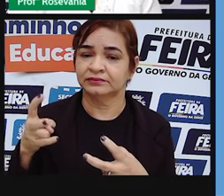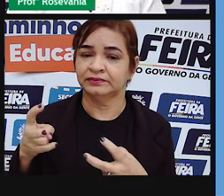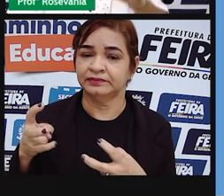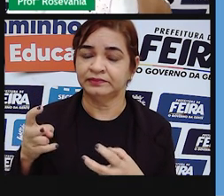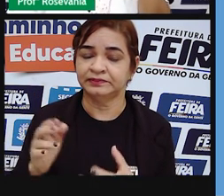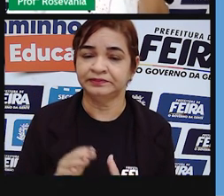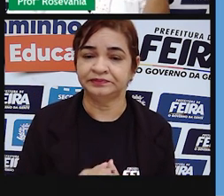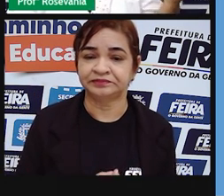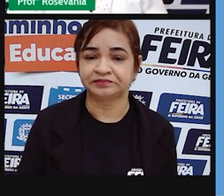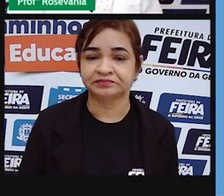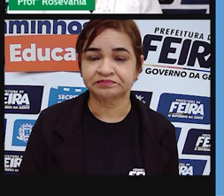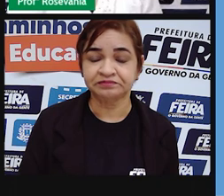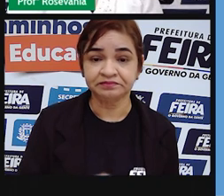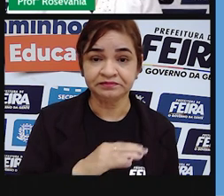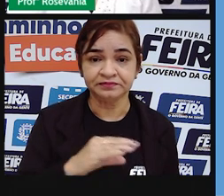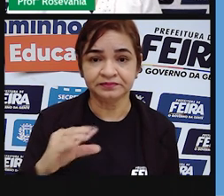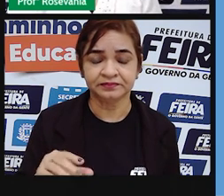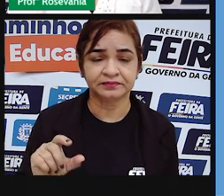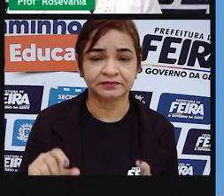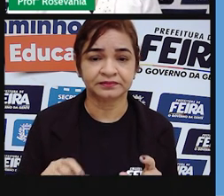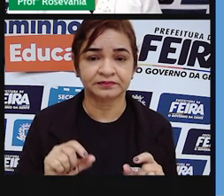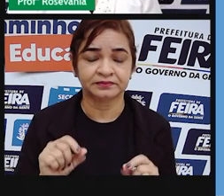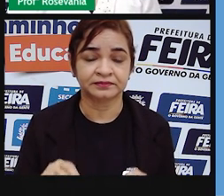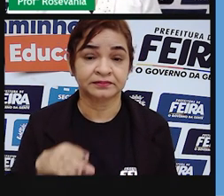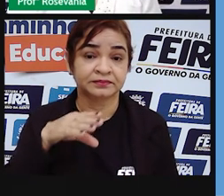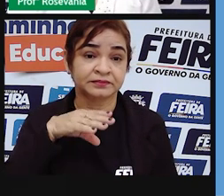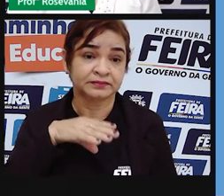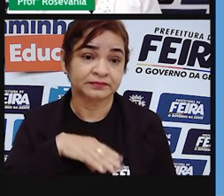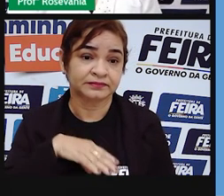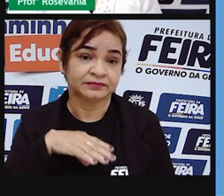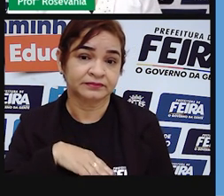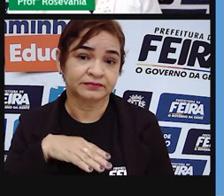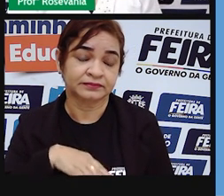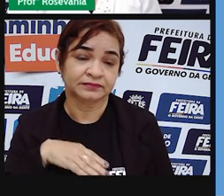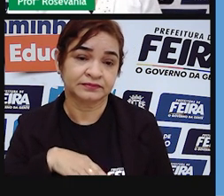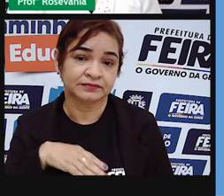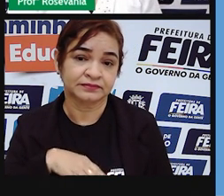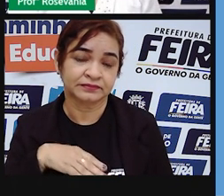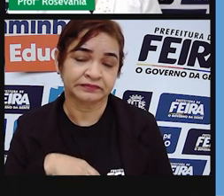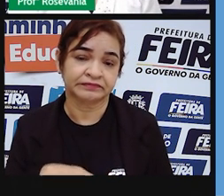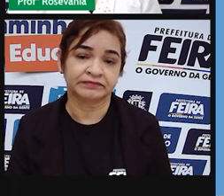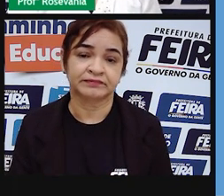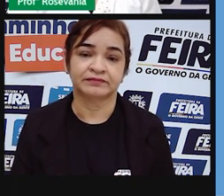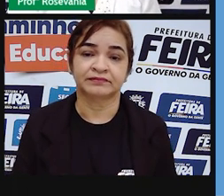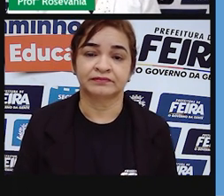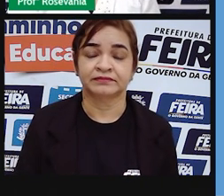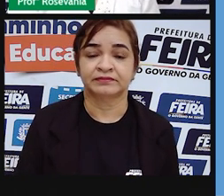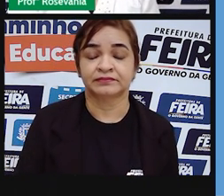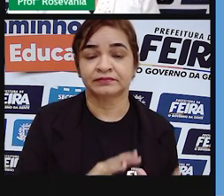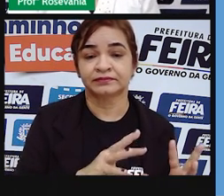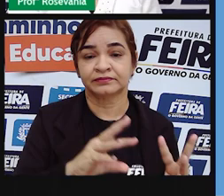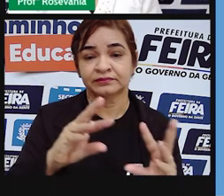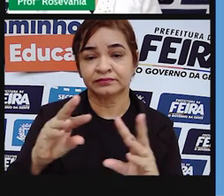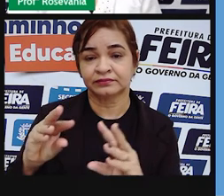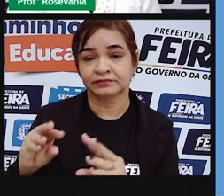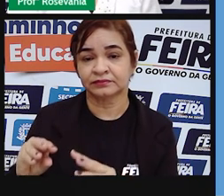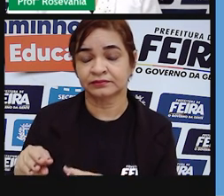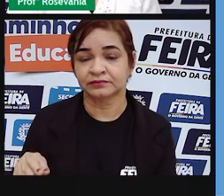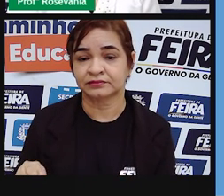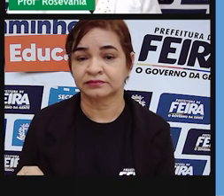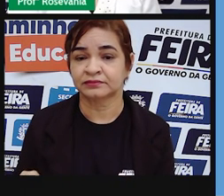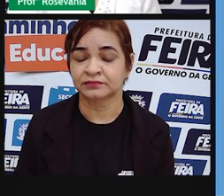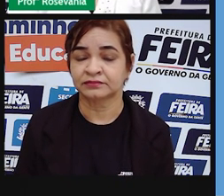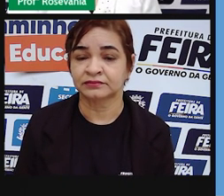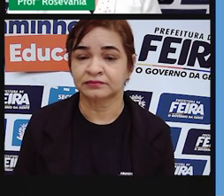processo de colonização, a gente, né, teve os portugueses e ele se manteve numa estabilidade durante muito tempo.